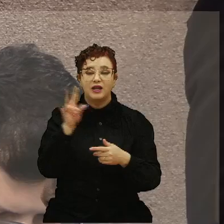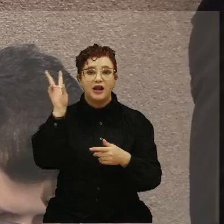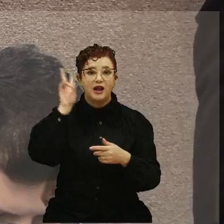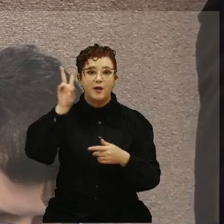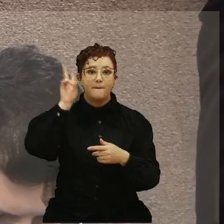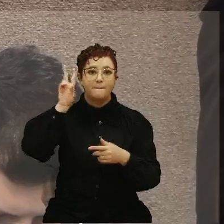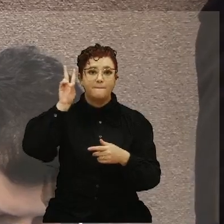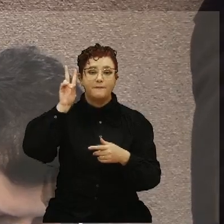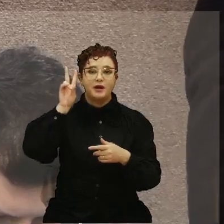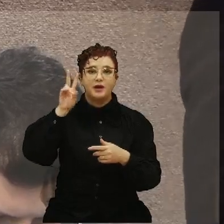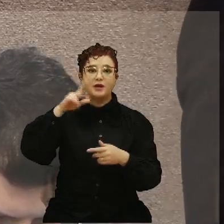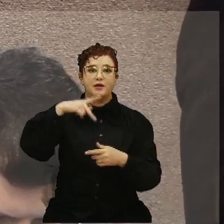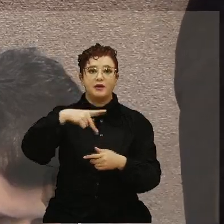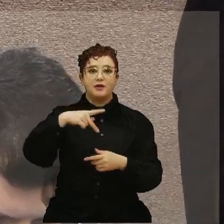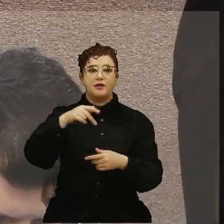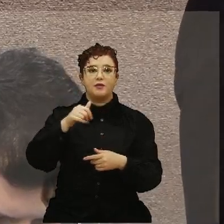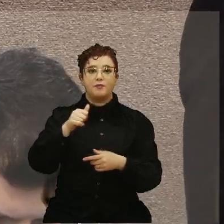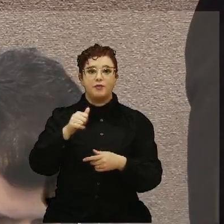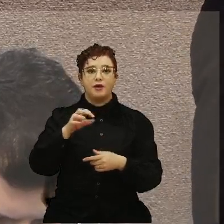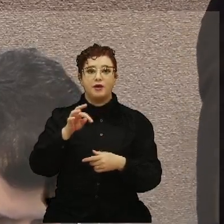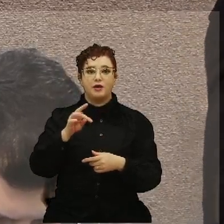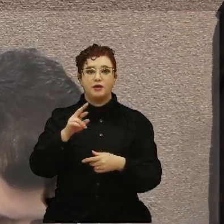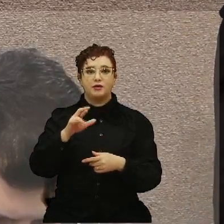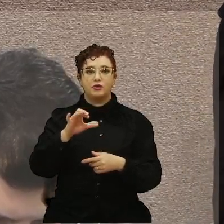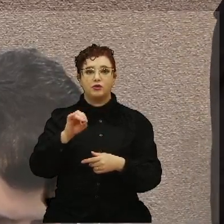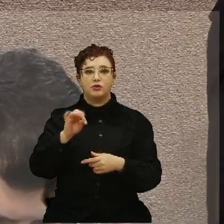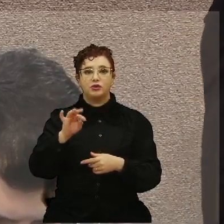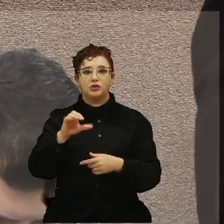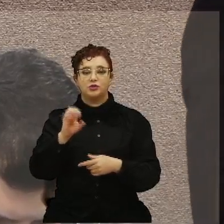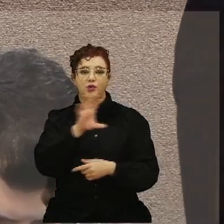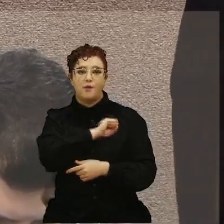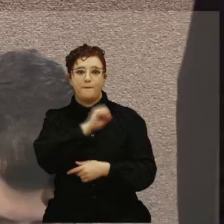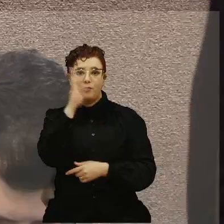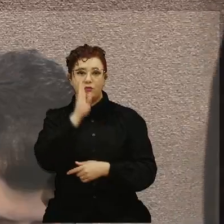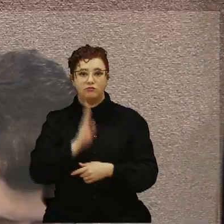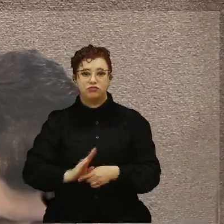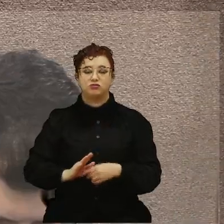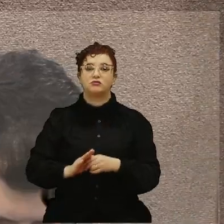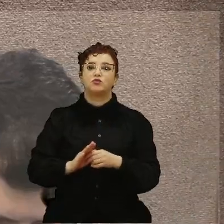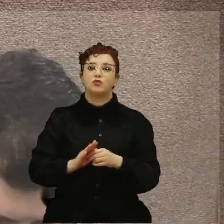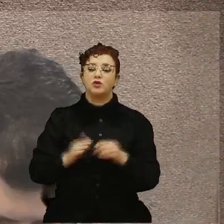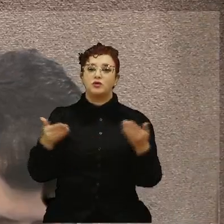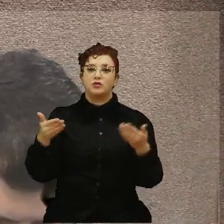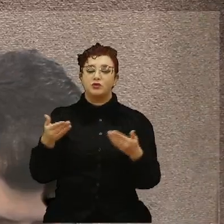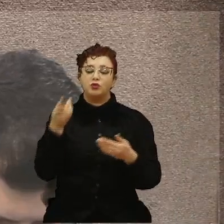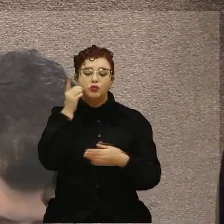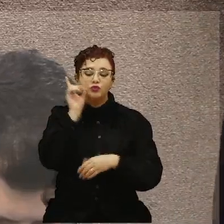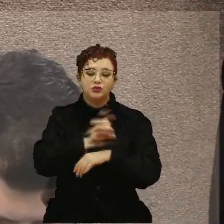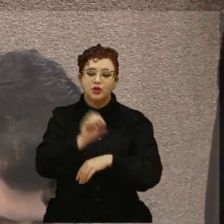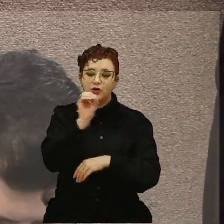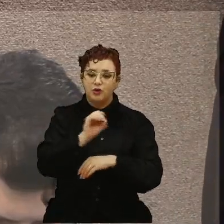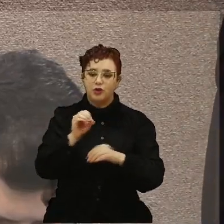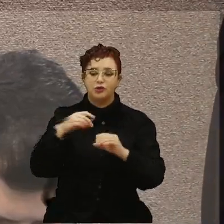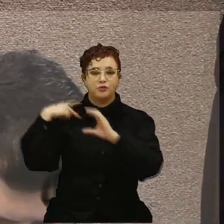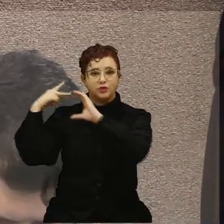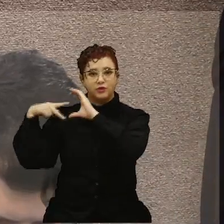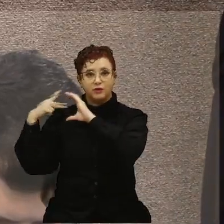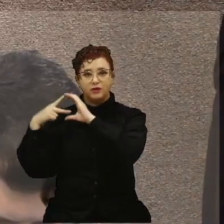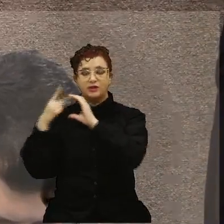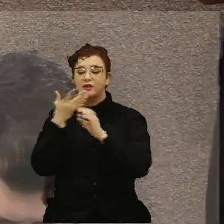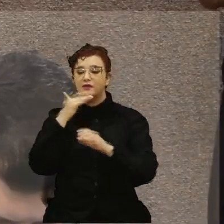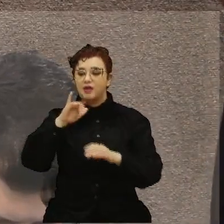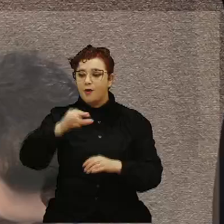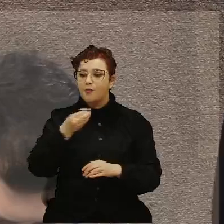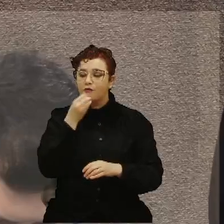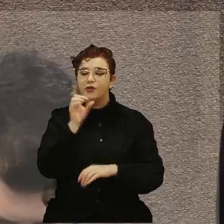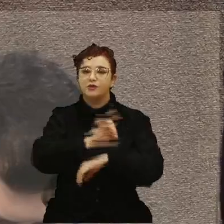relembrar do nosso patriotismo, tá bom? Então, hoje tem um grande dia aqui na Câmara de Vereadores e todas as crianças aproveitem esse dia,